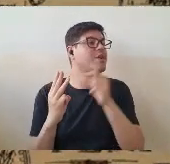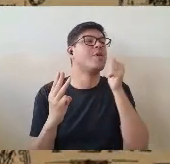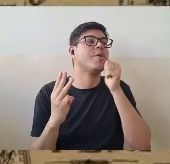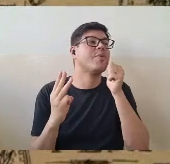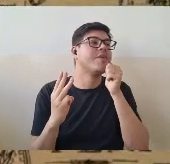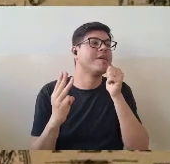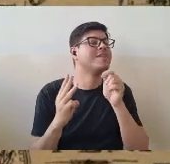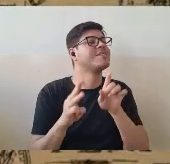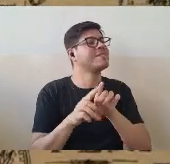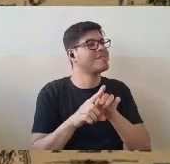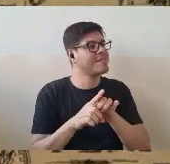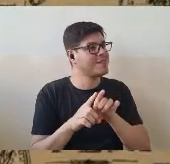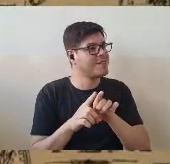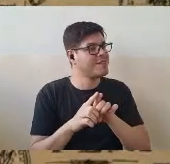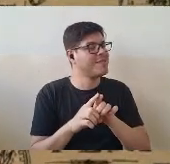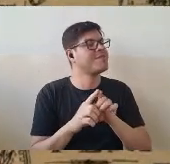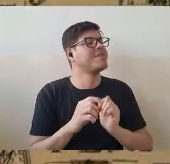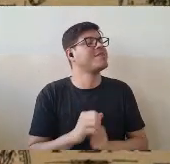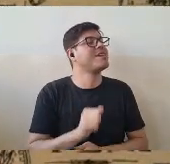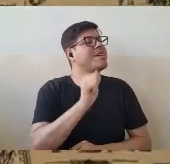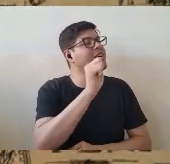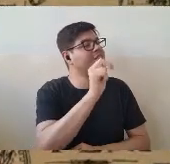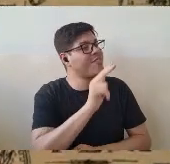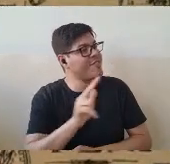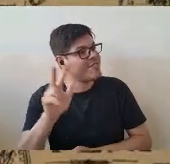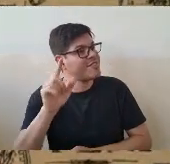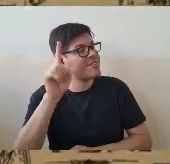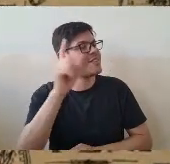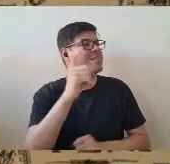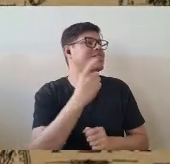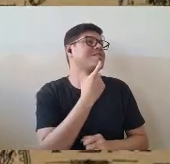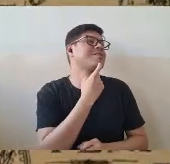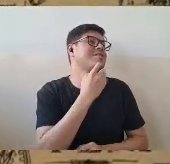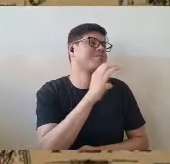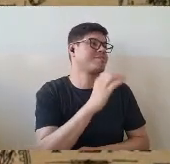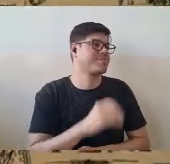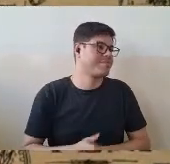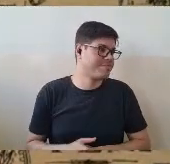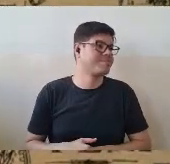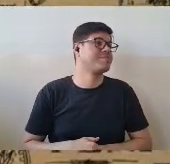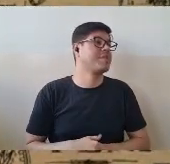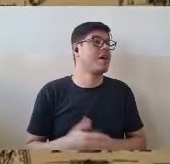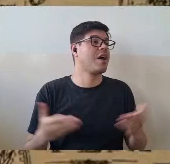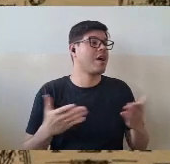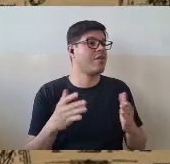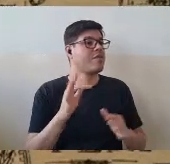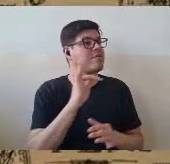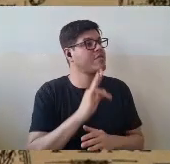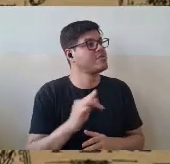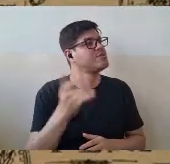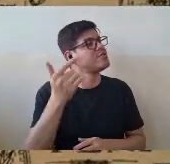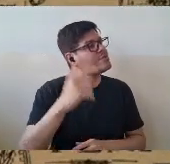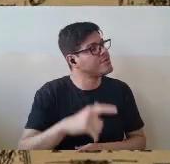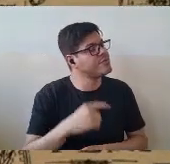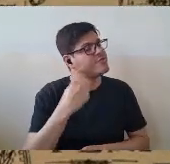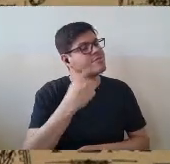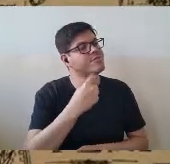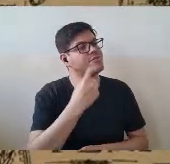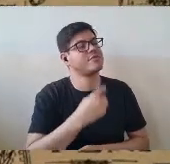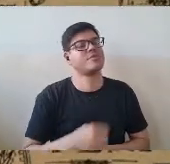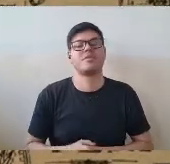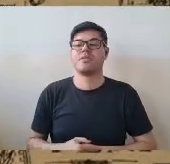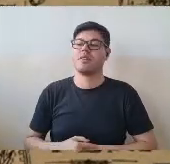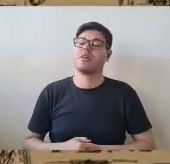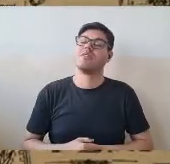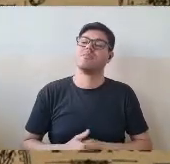em Campinas e agora se formou advogada. Que coisa, hein? É. E as meninas não quiseram saber da medicina, doutor? O senhor Não, eu